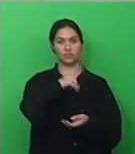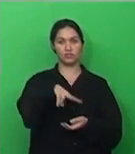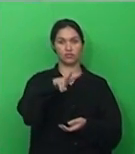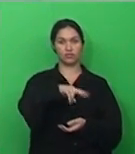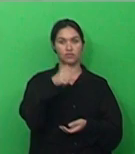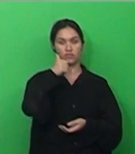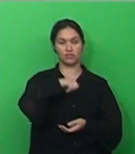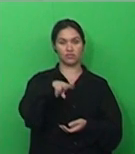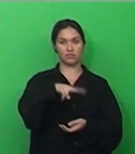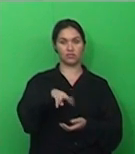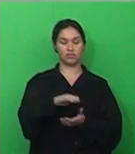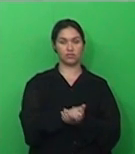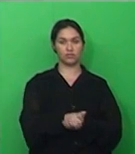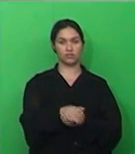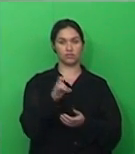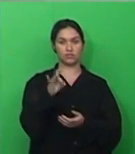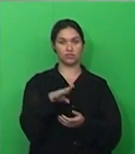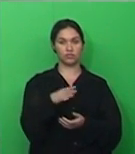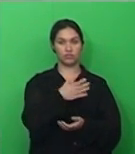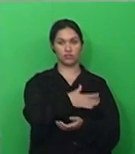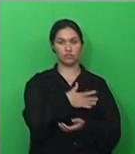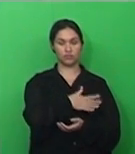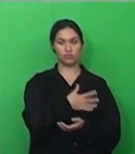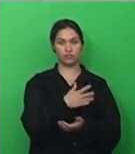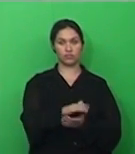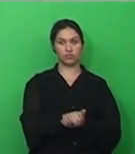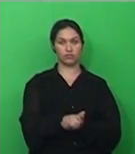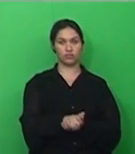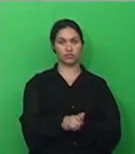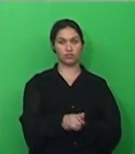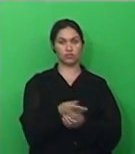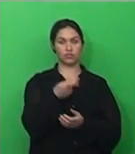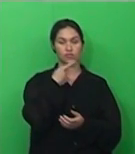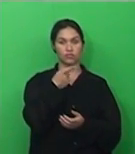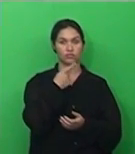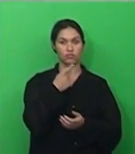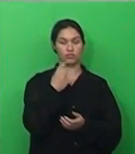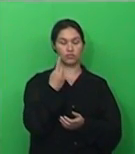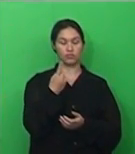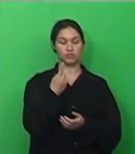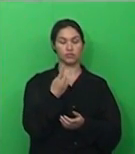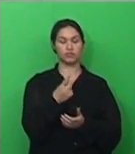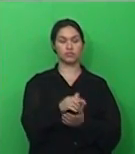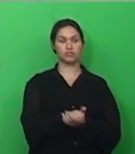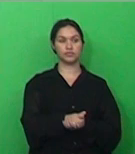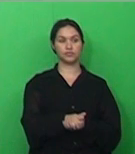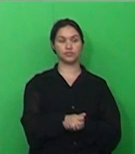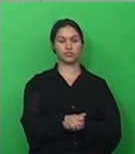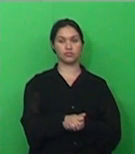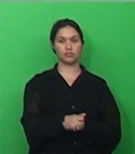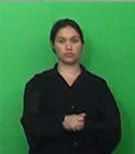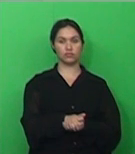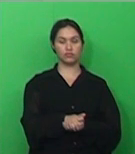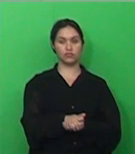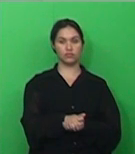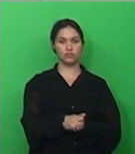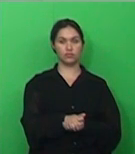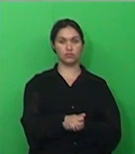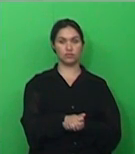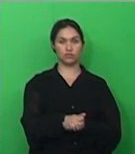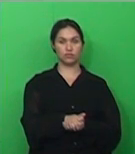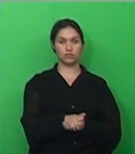vereadoras, só gostaria muito rapidamente, só reforçar uma situação que eu acho que tem que ser frisada, efetivamente.